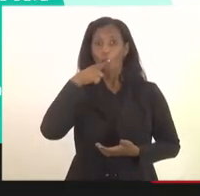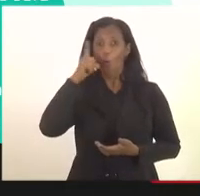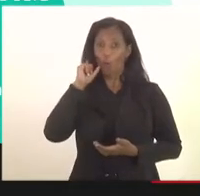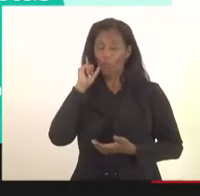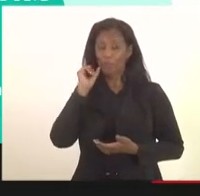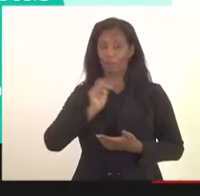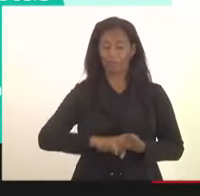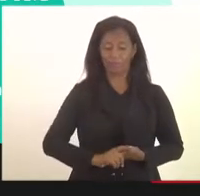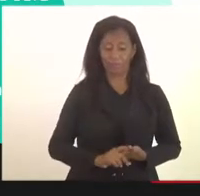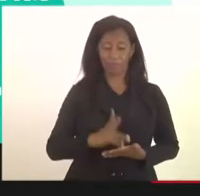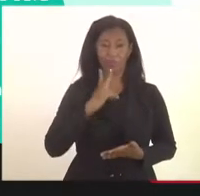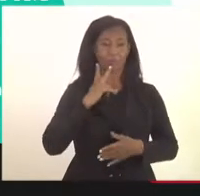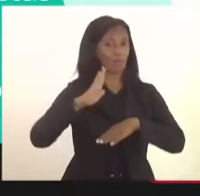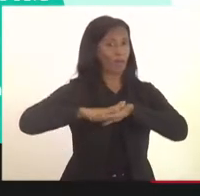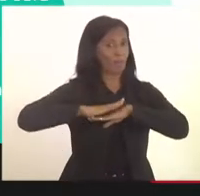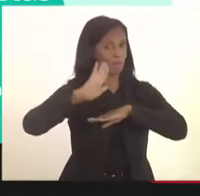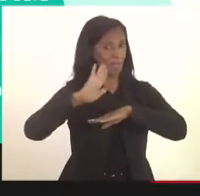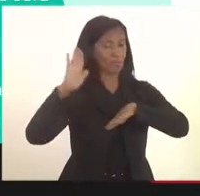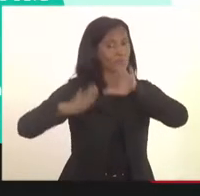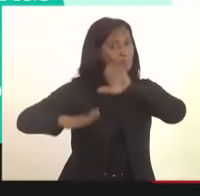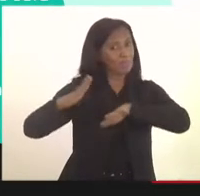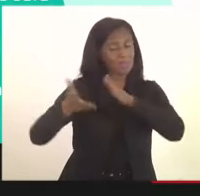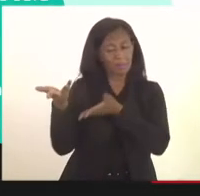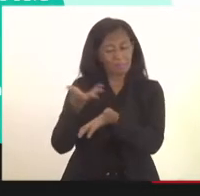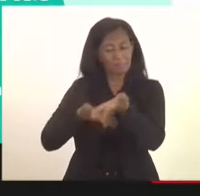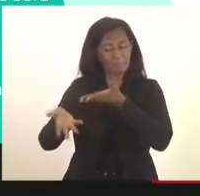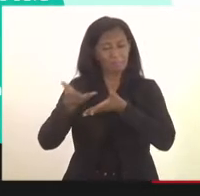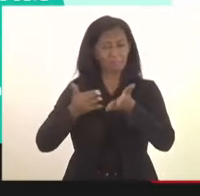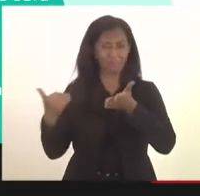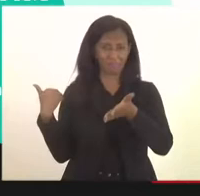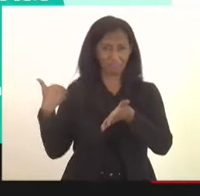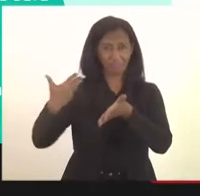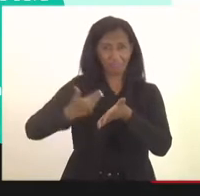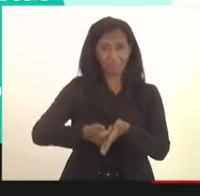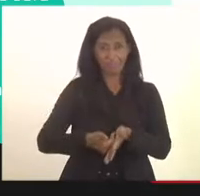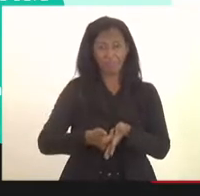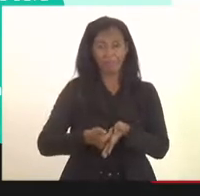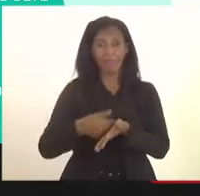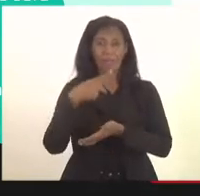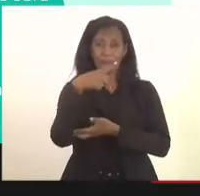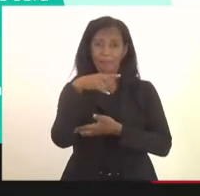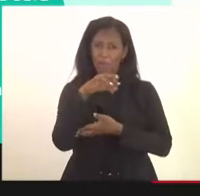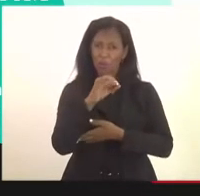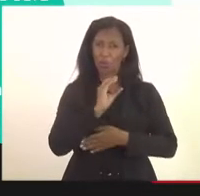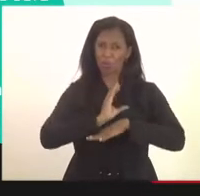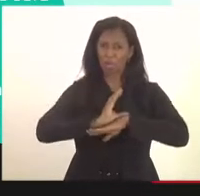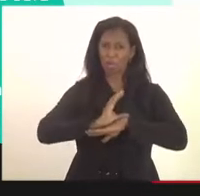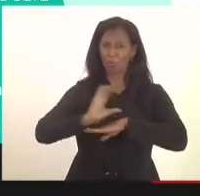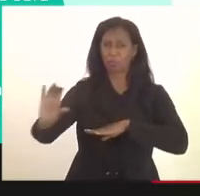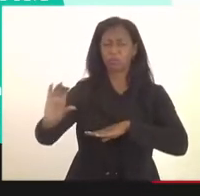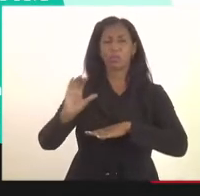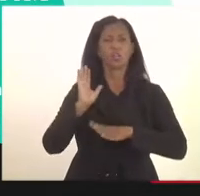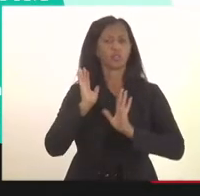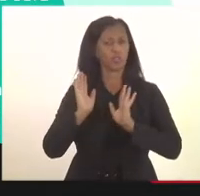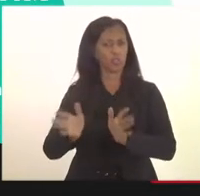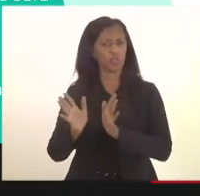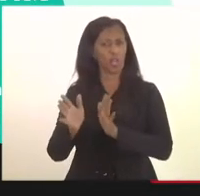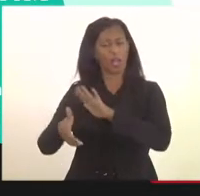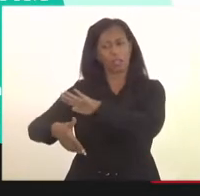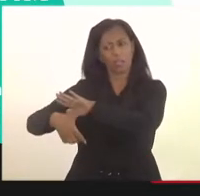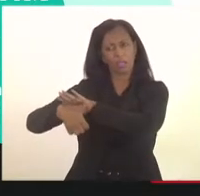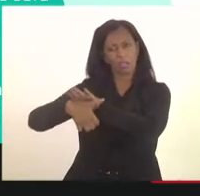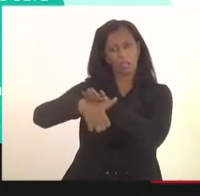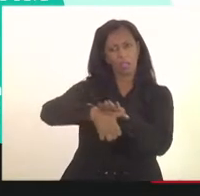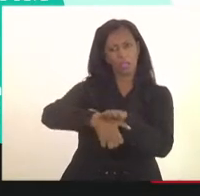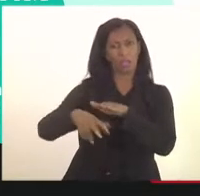A gente vai falar um pouquinho mais disso. Mas, apesar dessa participação ser muito recente, a Petronas já fez um investimento só para essa entrada em Tartaruga Verde,